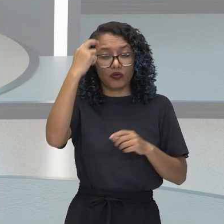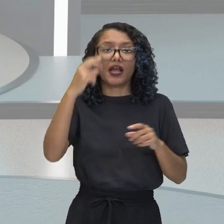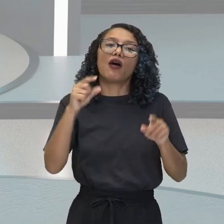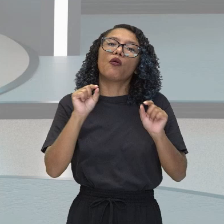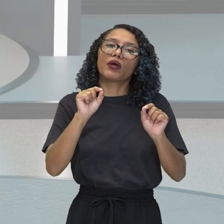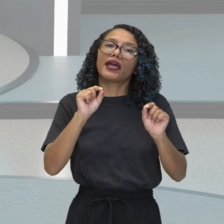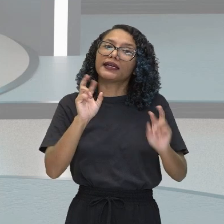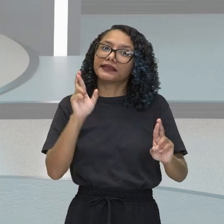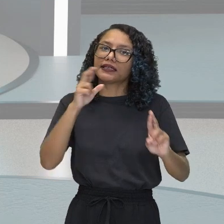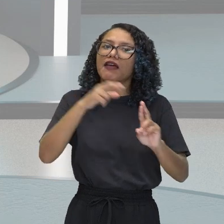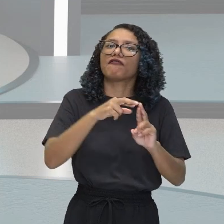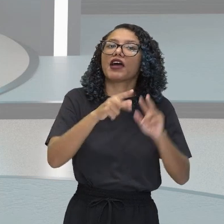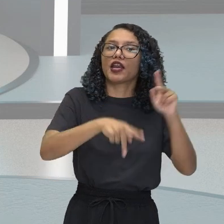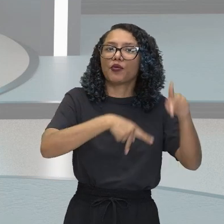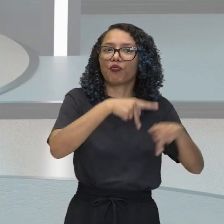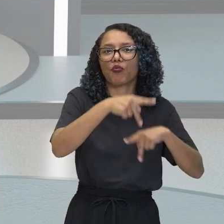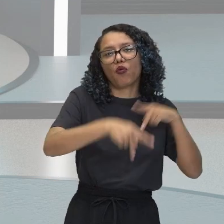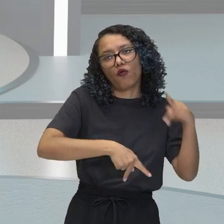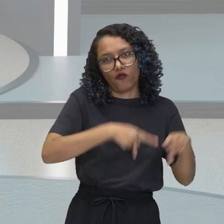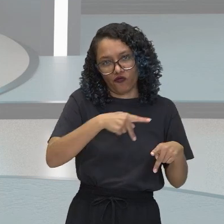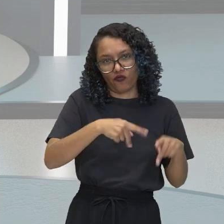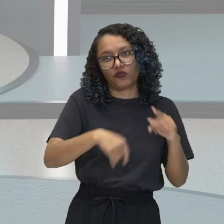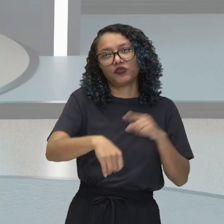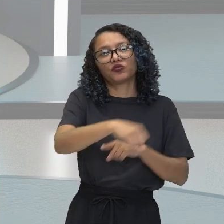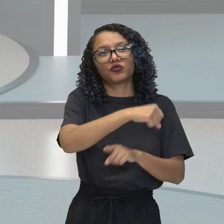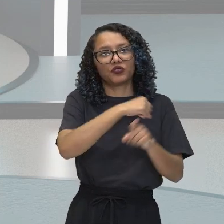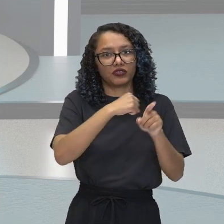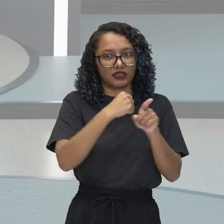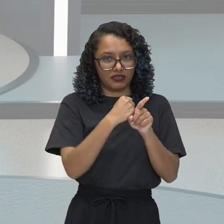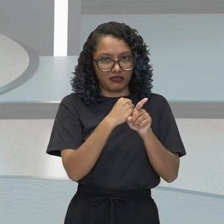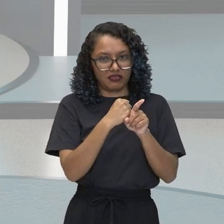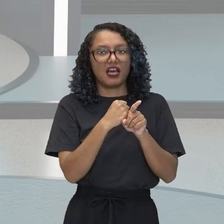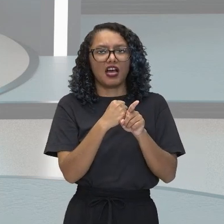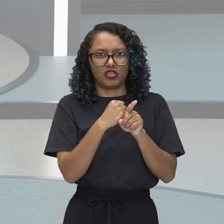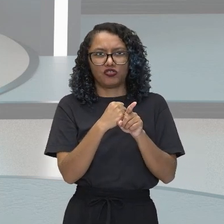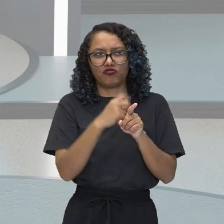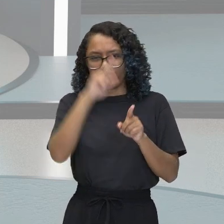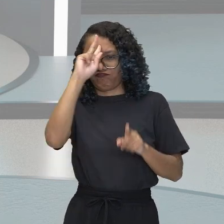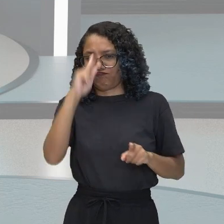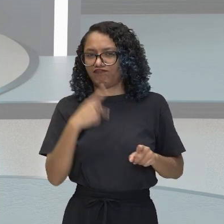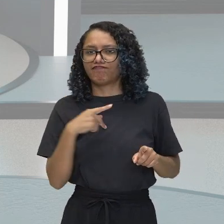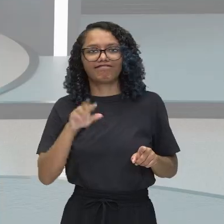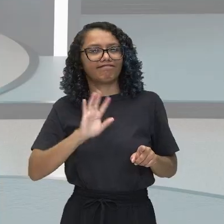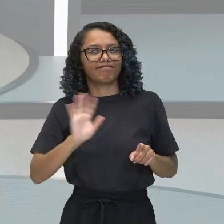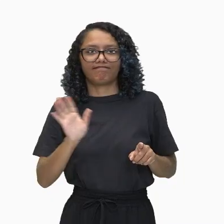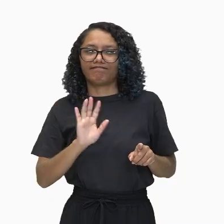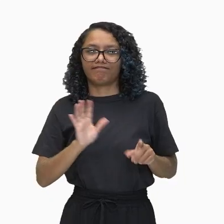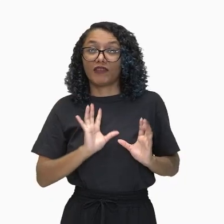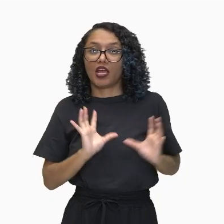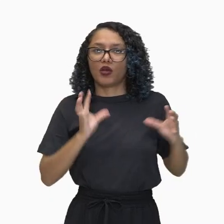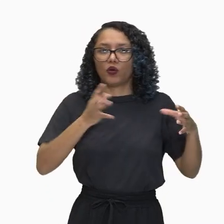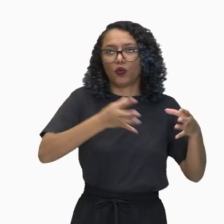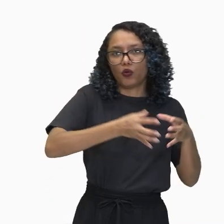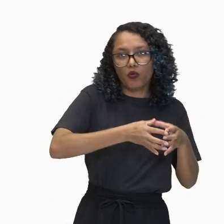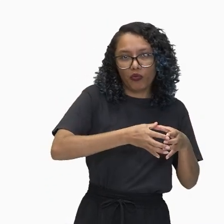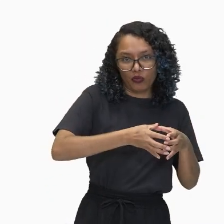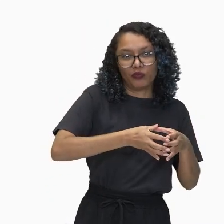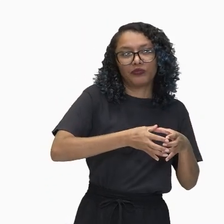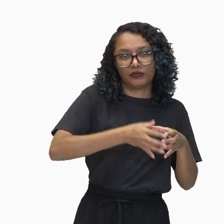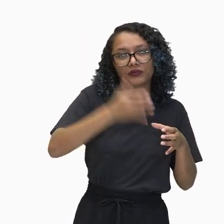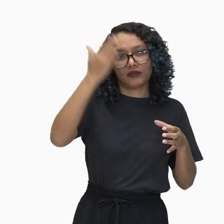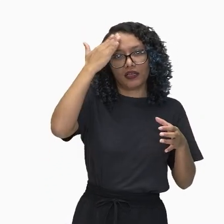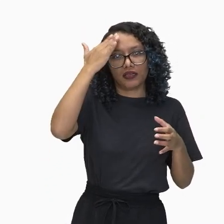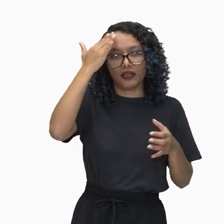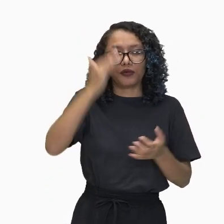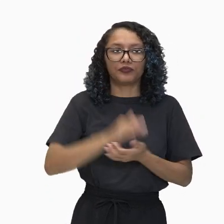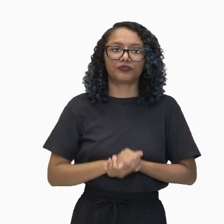sociedade, de algo muito maior do que pensar apenas no próprio umbigo. Vejamos que começa desde